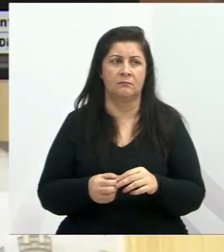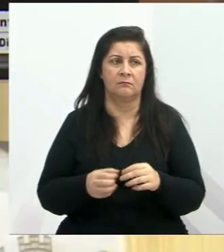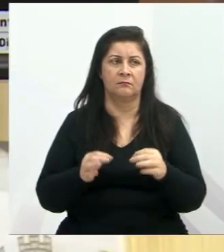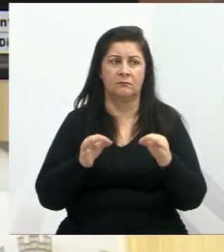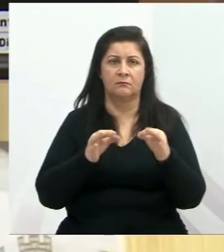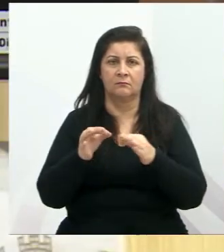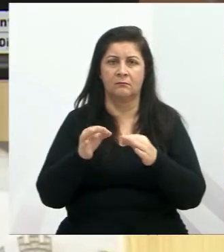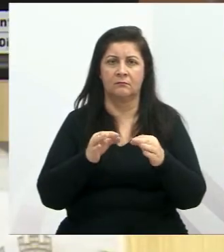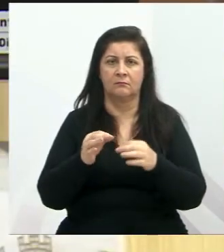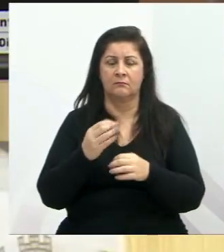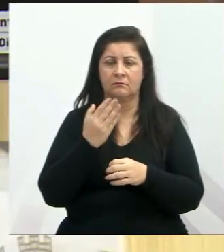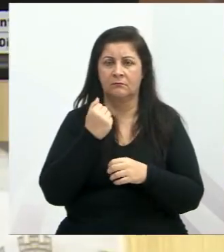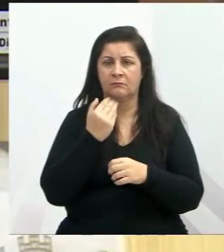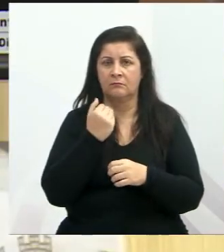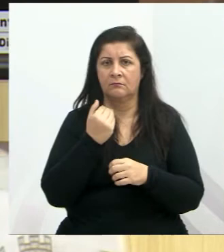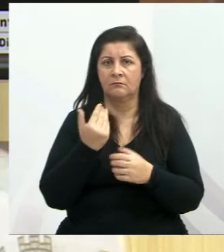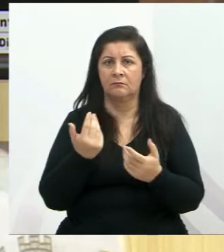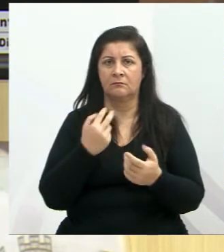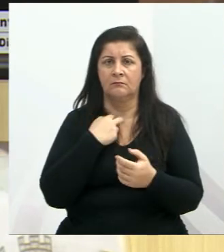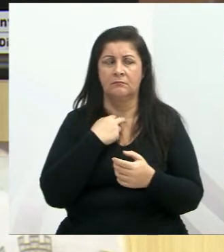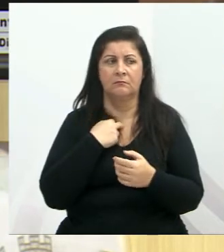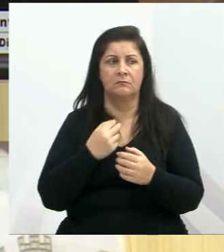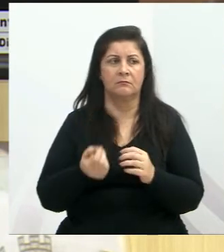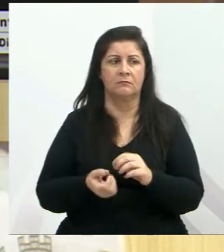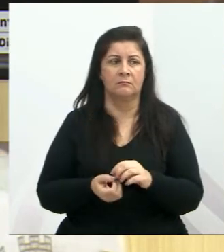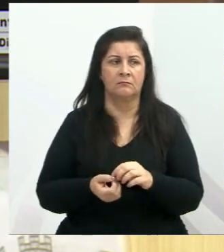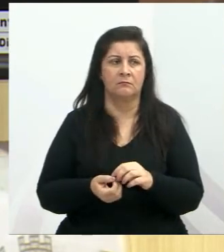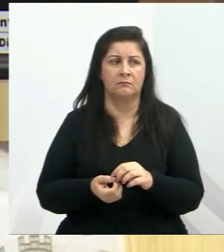para casa é absurdo. Por isso que eu fiz o pedido.